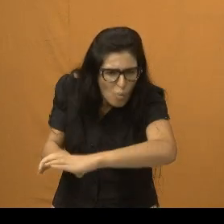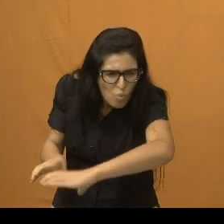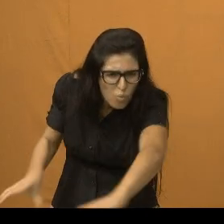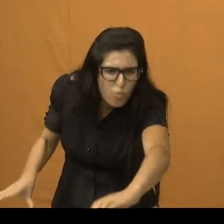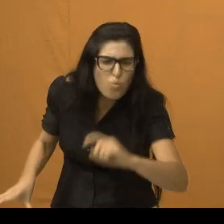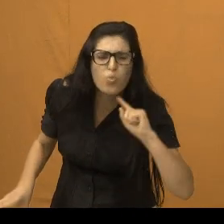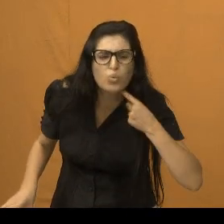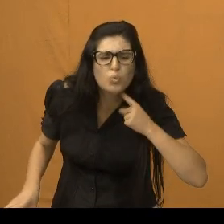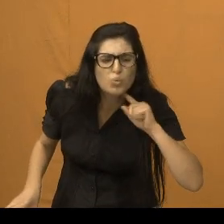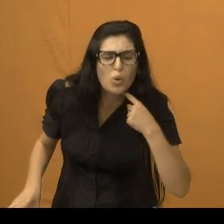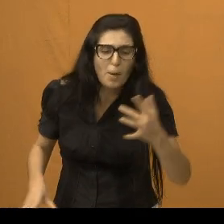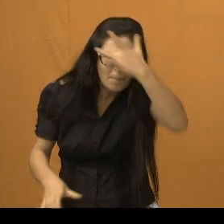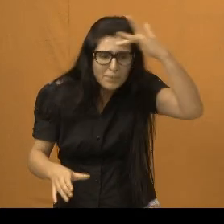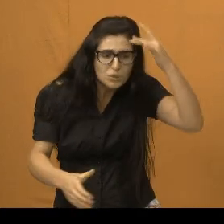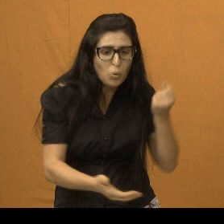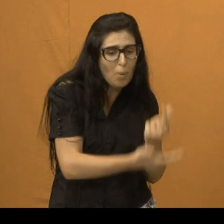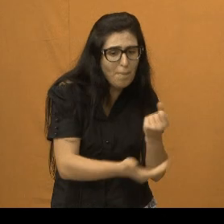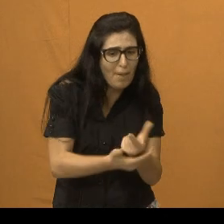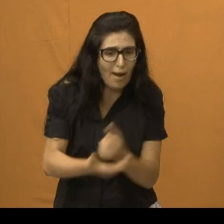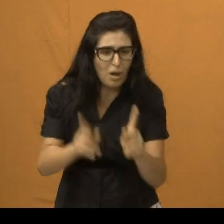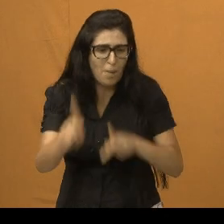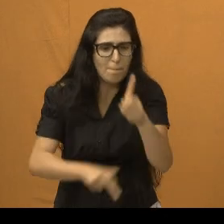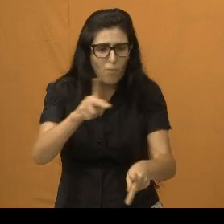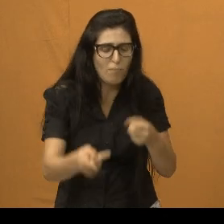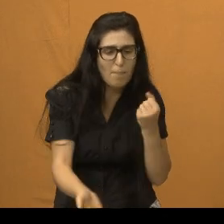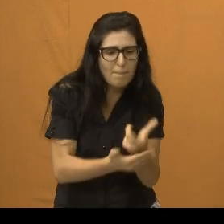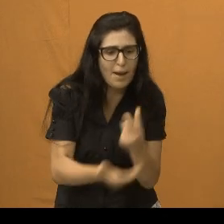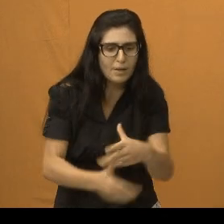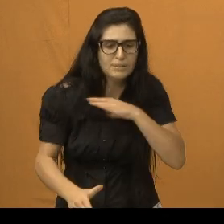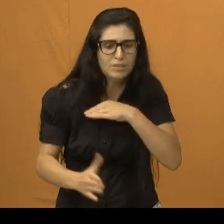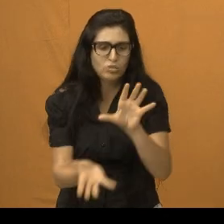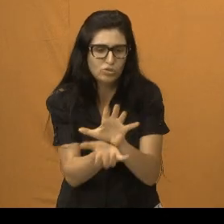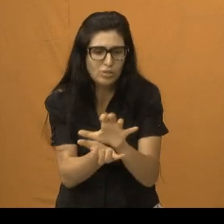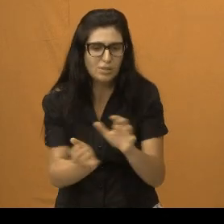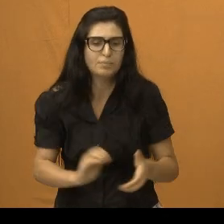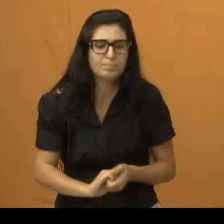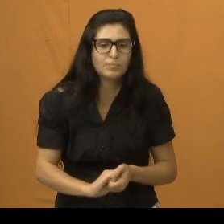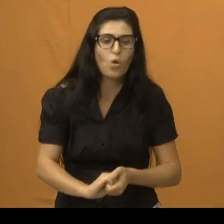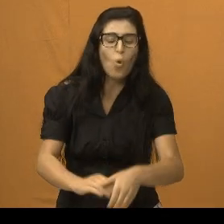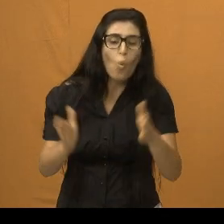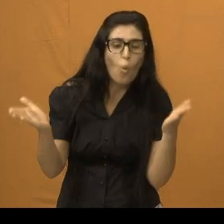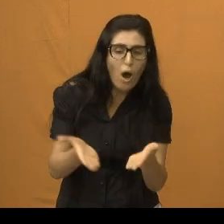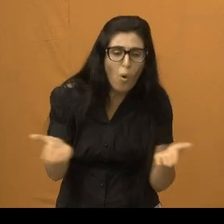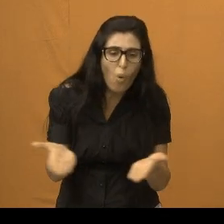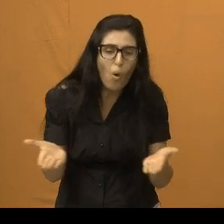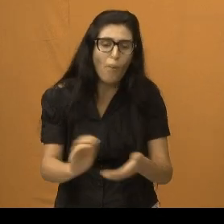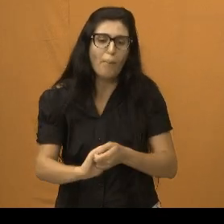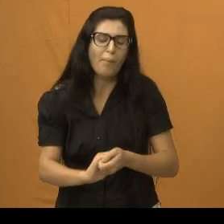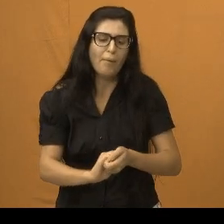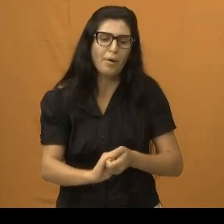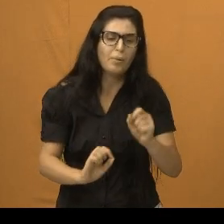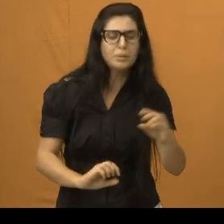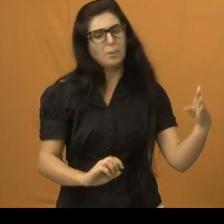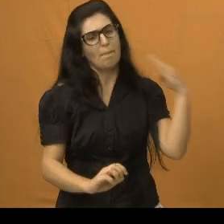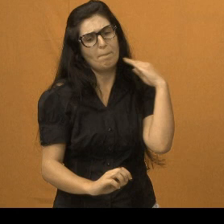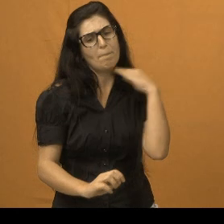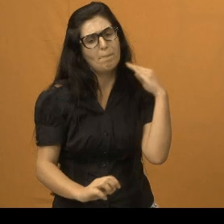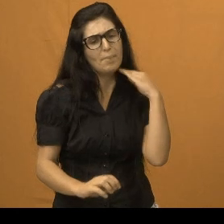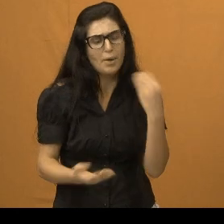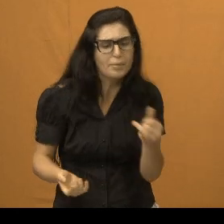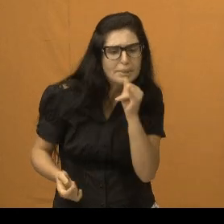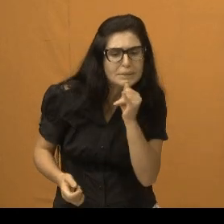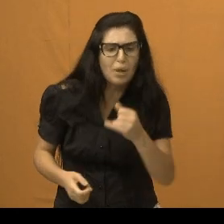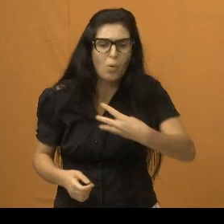pagam no município de Jacareí. Né? E as transferências correntes, né, tivemos a meta orçada em